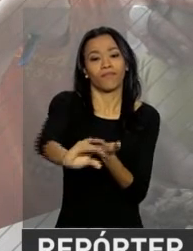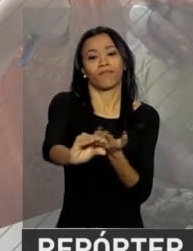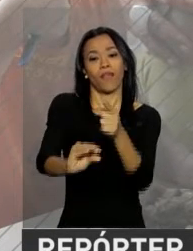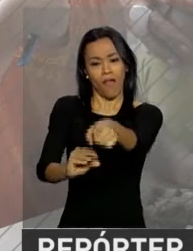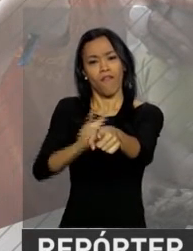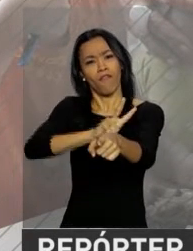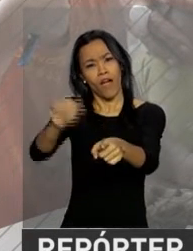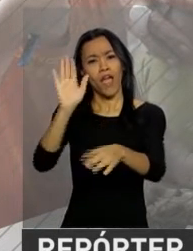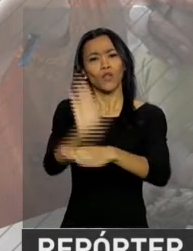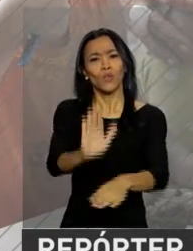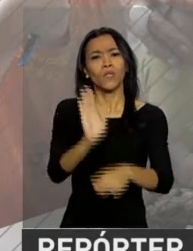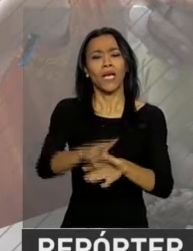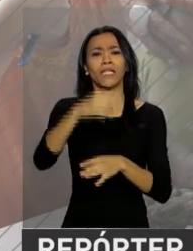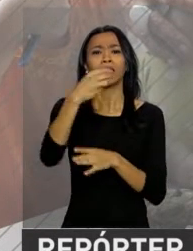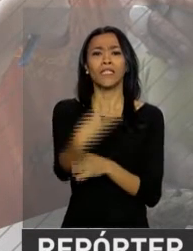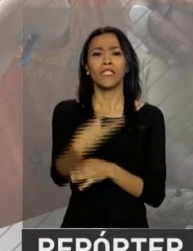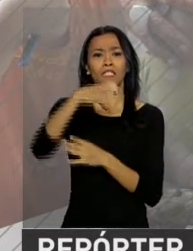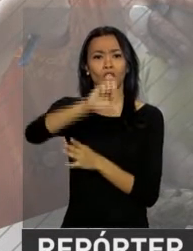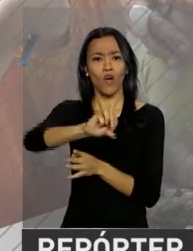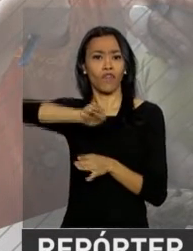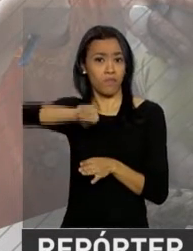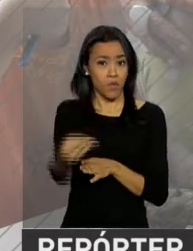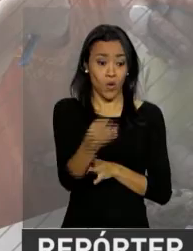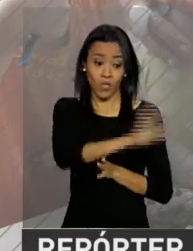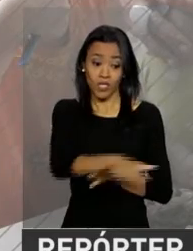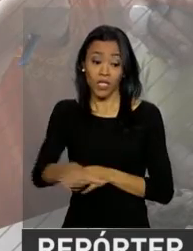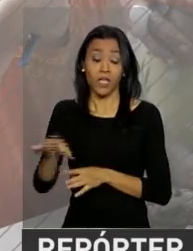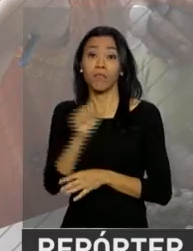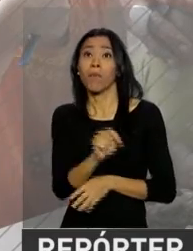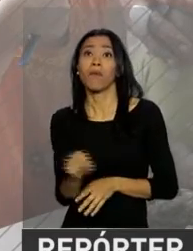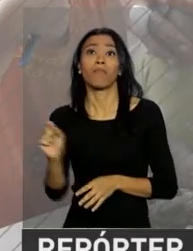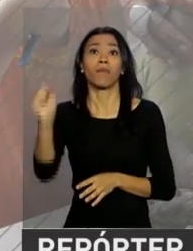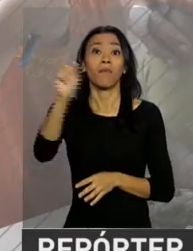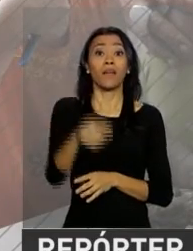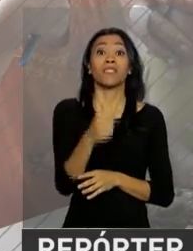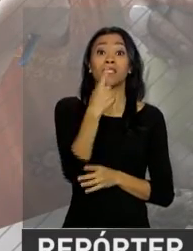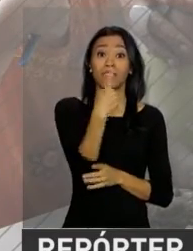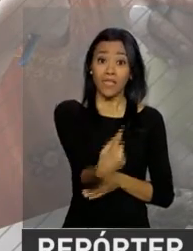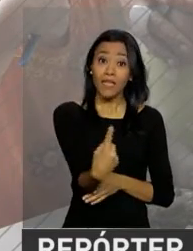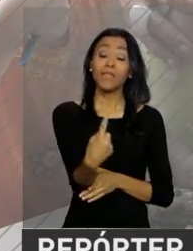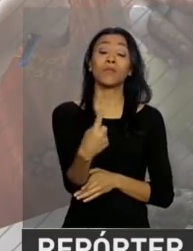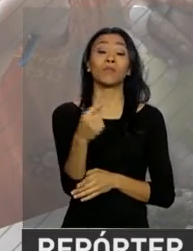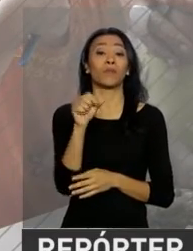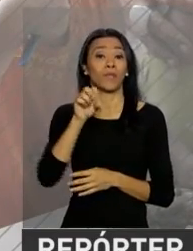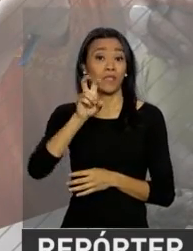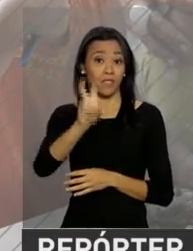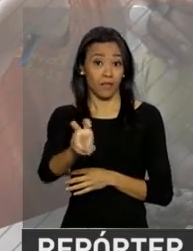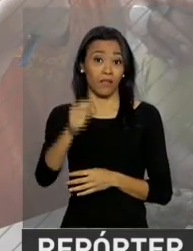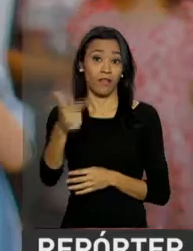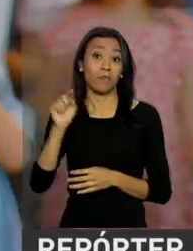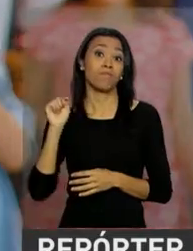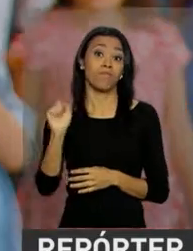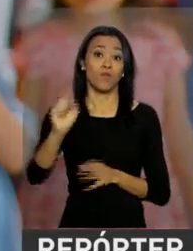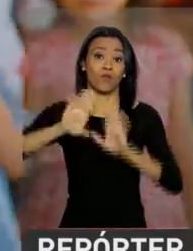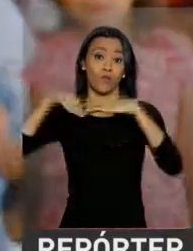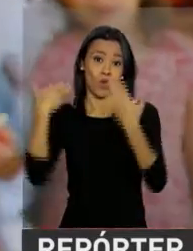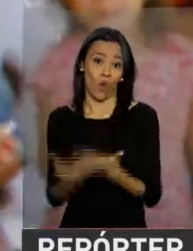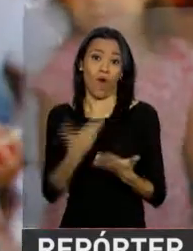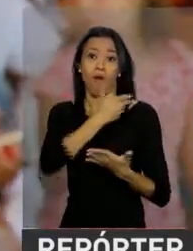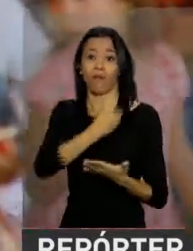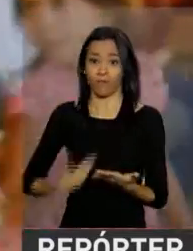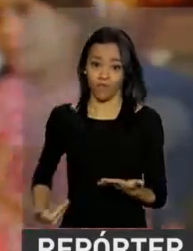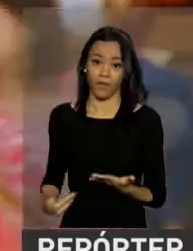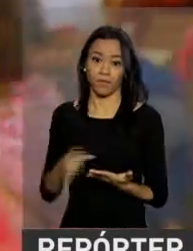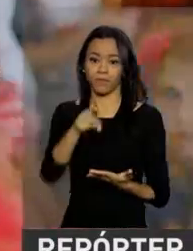beneficiar mais de 39 milhões de crianças em quase 152 mil escolas da educação básica a escola não